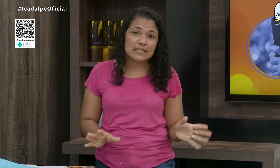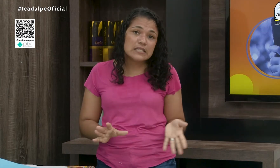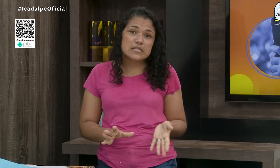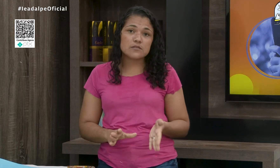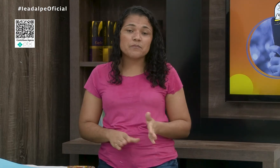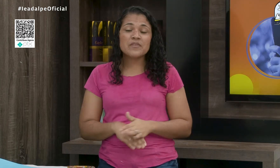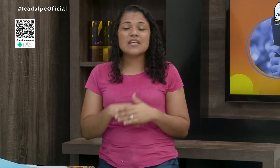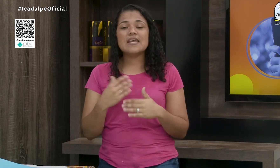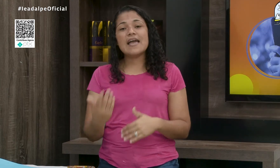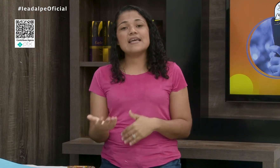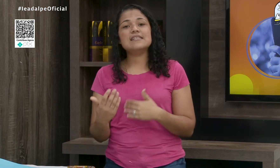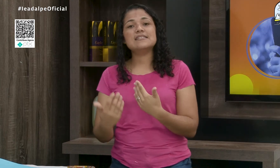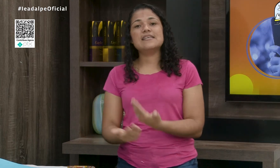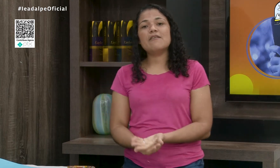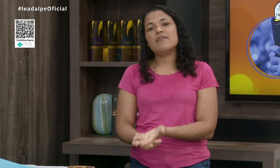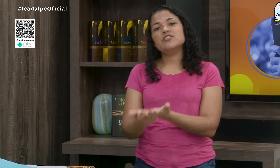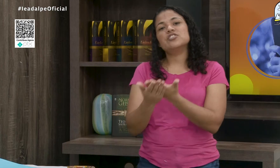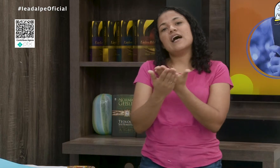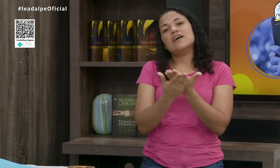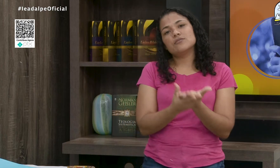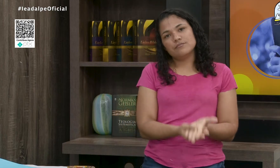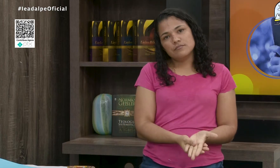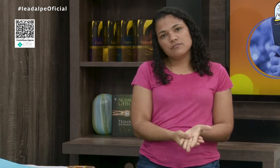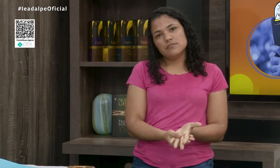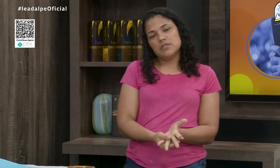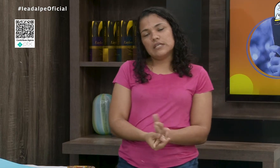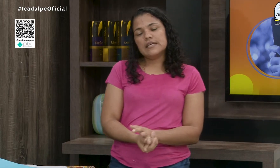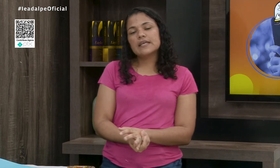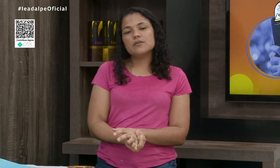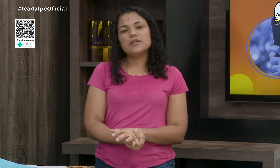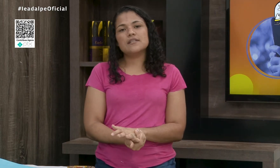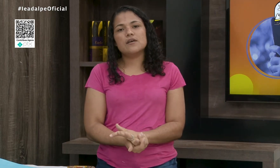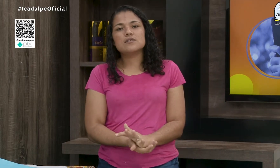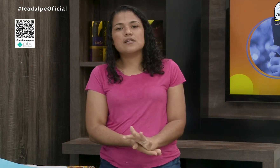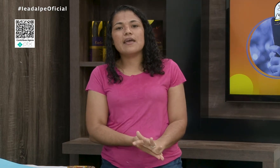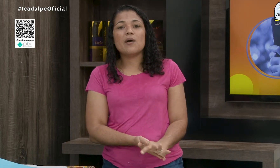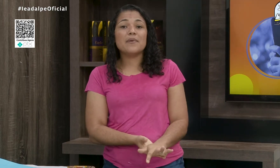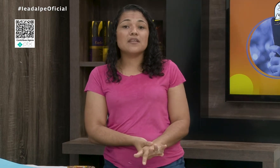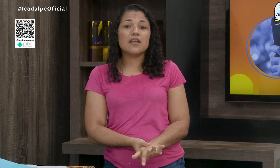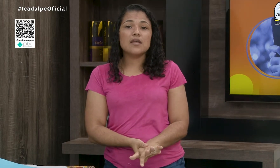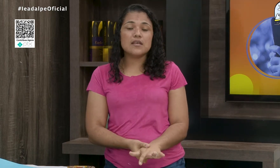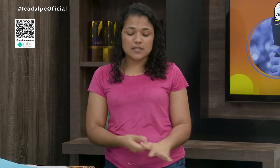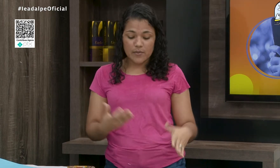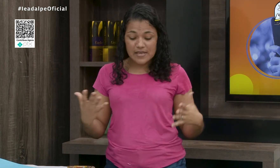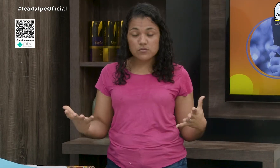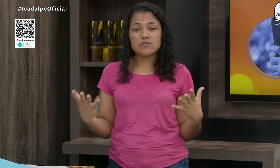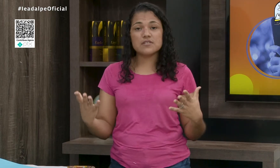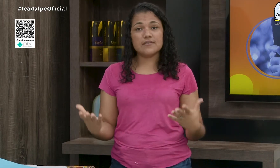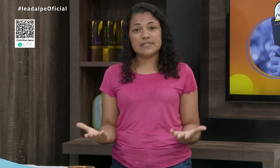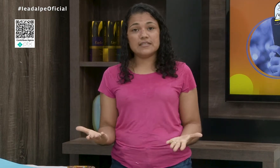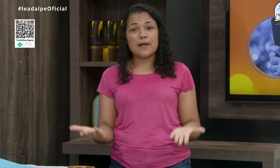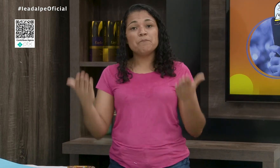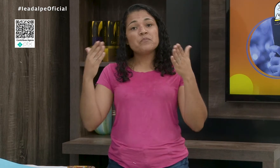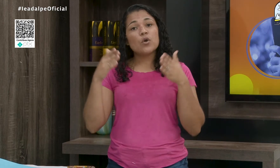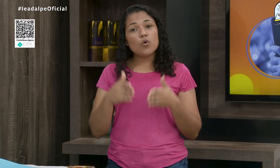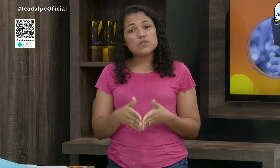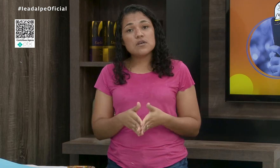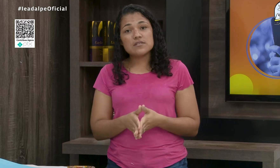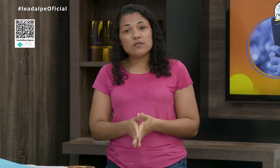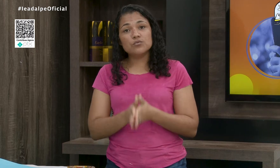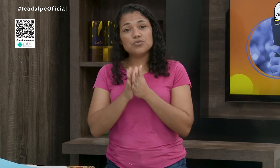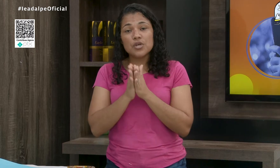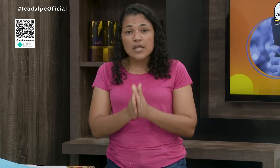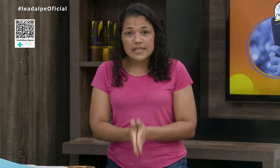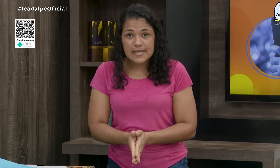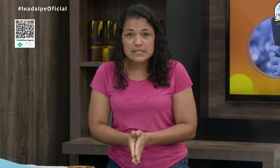presenciado nada disso. E aí eles se afastaram daquilo que Deus ele realmente queria. Então é isso que você vai tratar com os